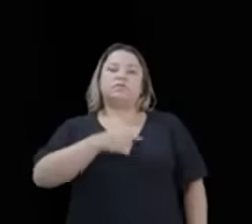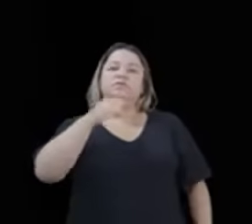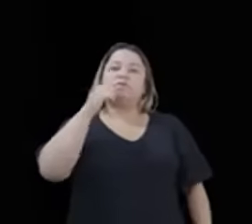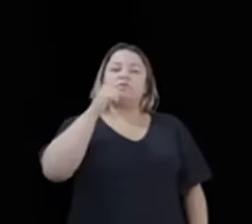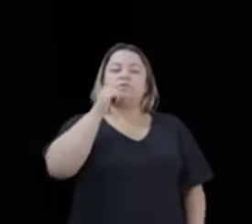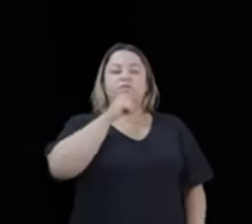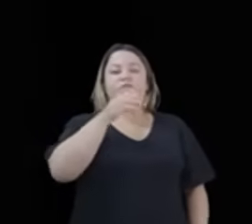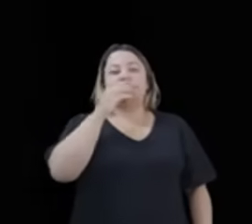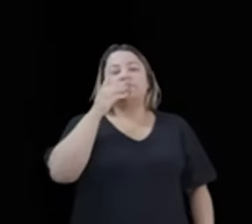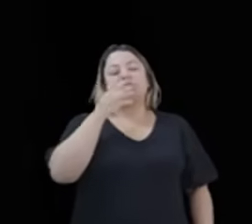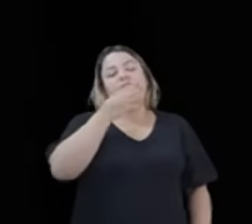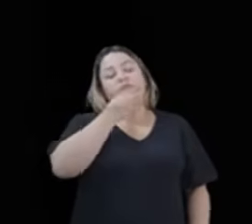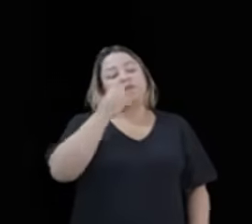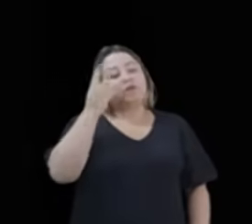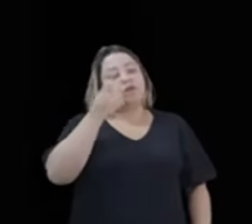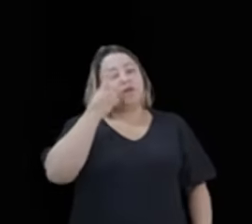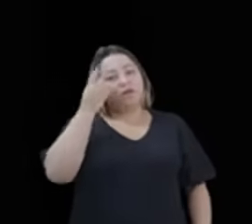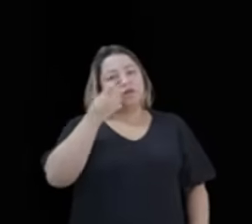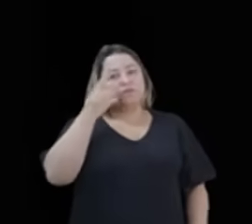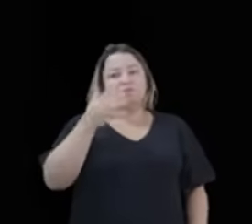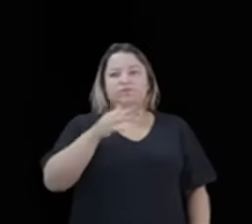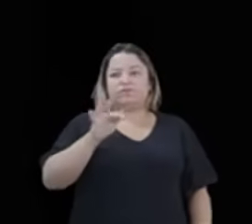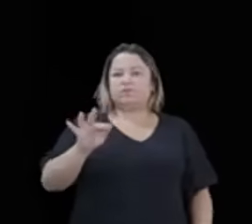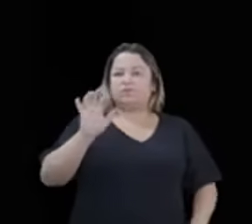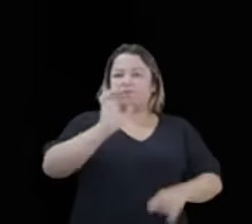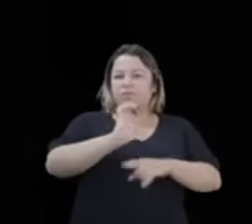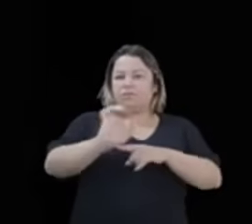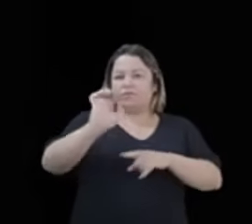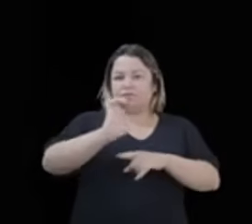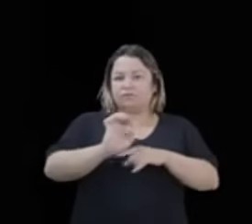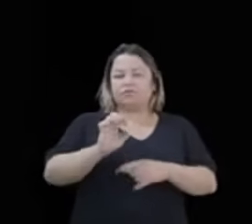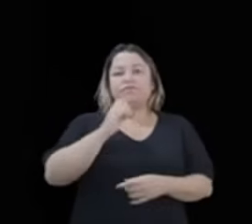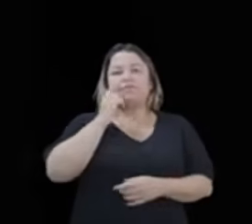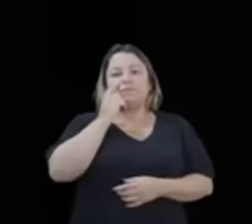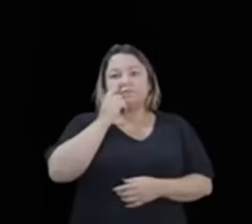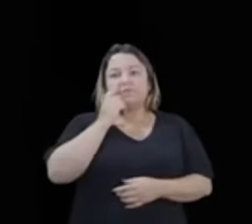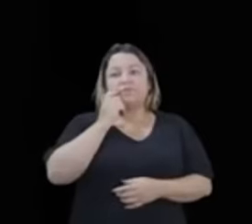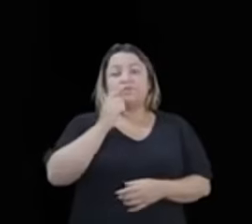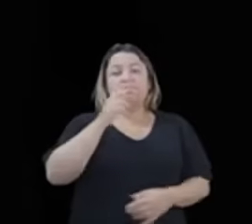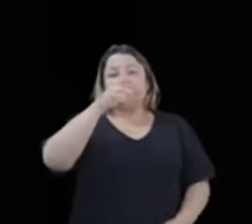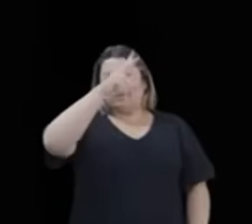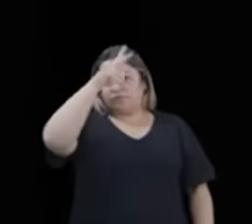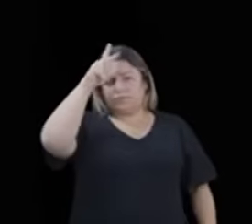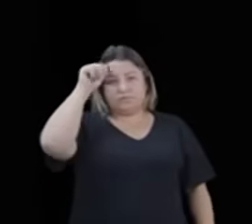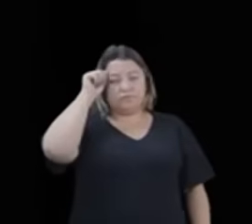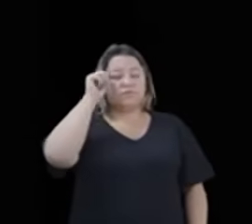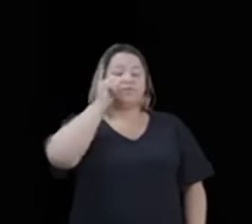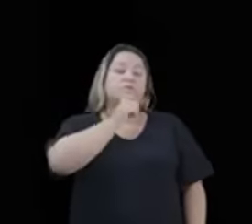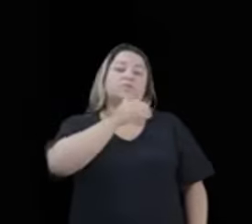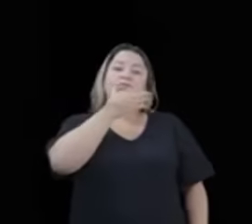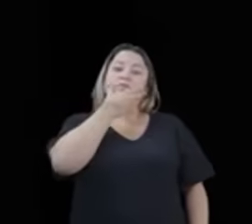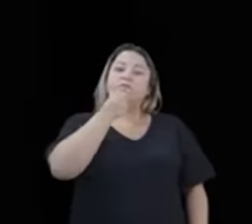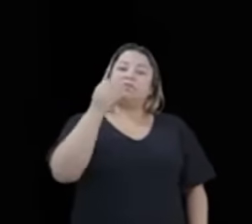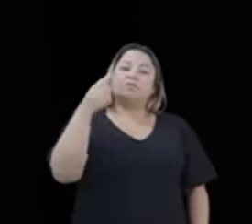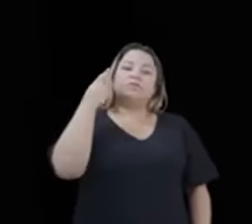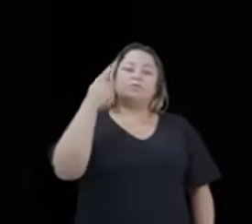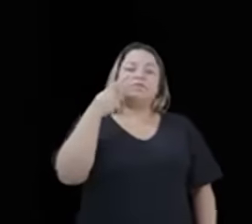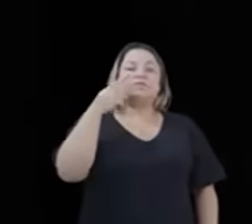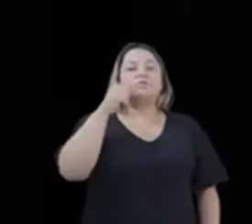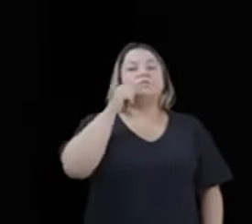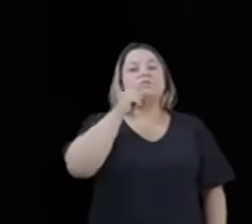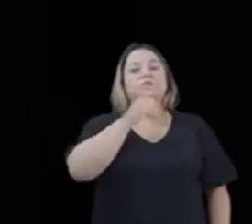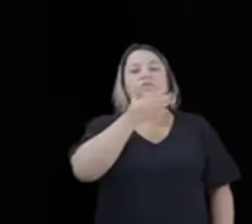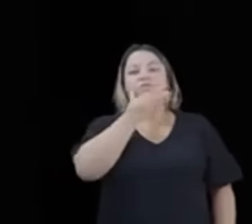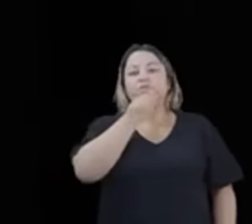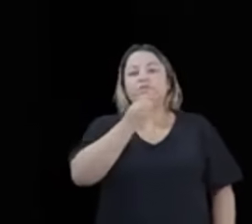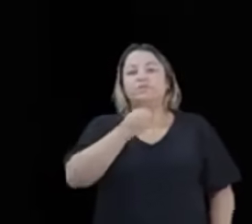e deputados, deputados federais, estaduais, aos prefeitos e prefeitas, às vereadoras e aos